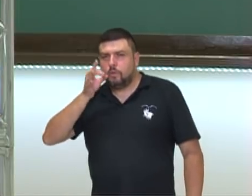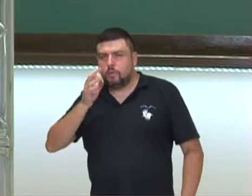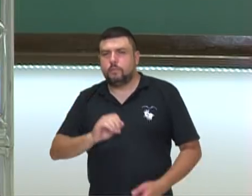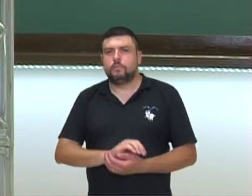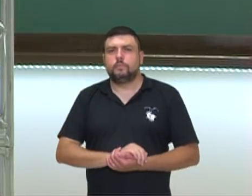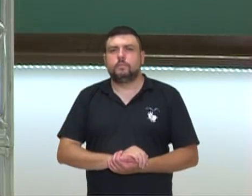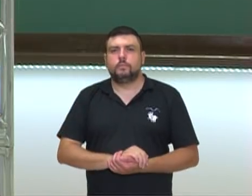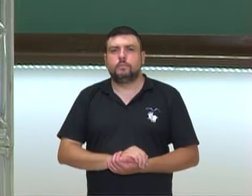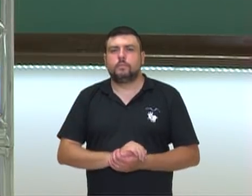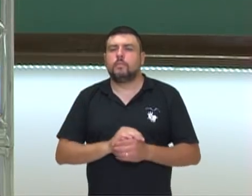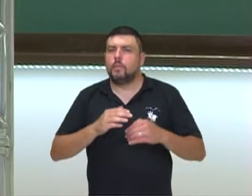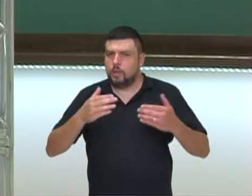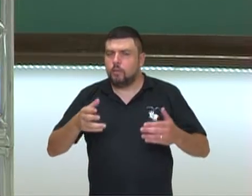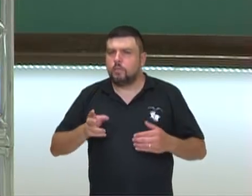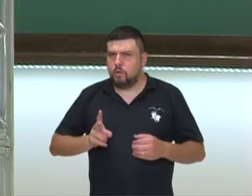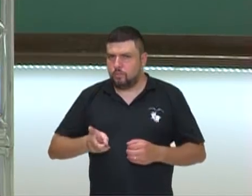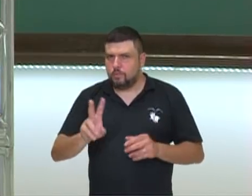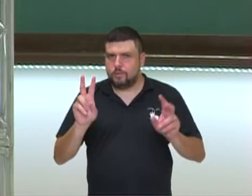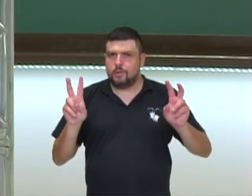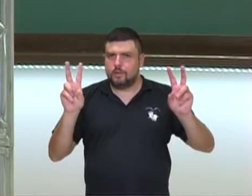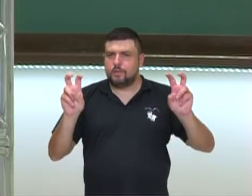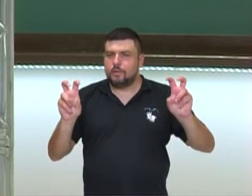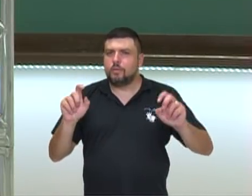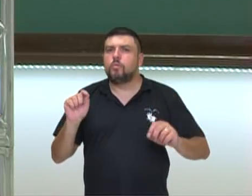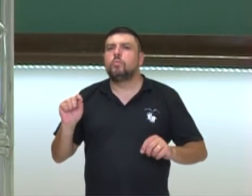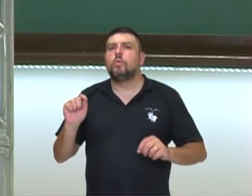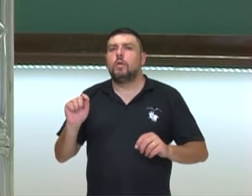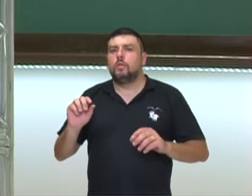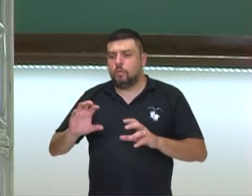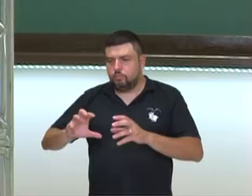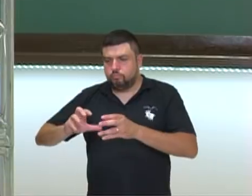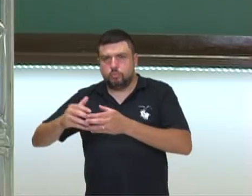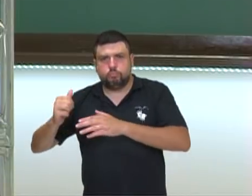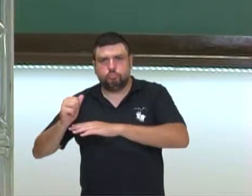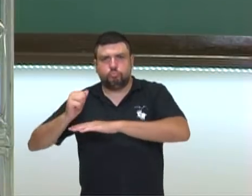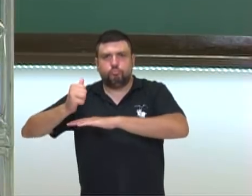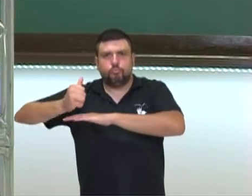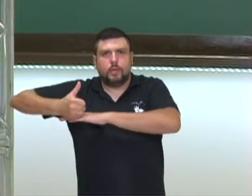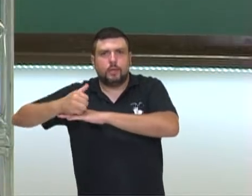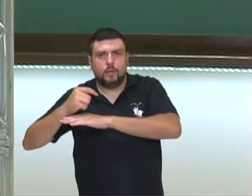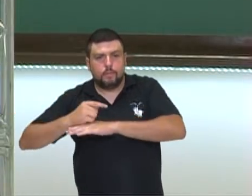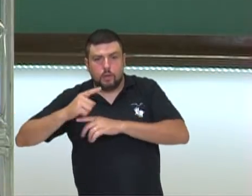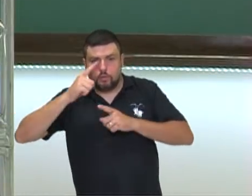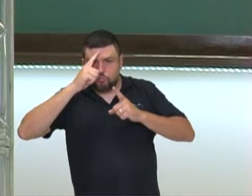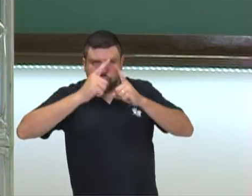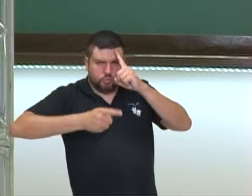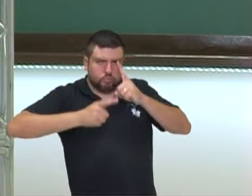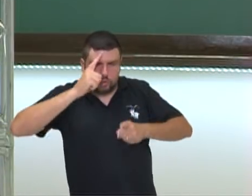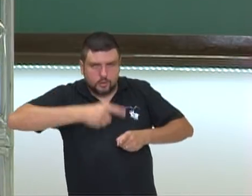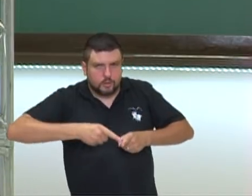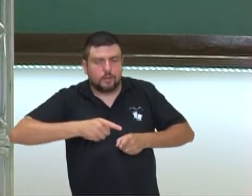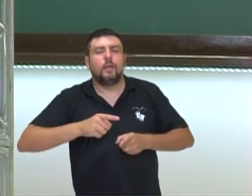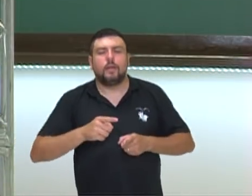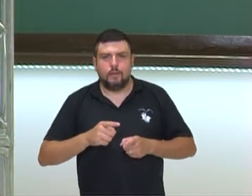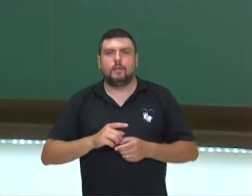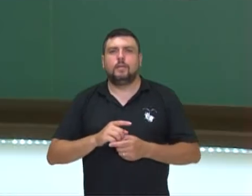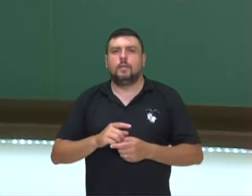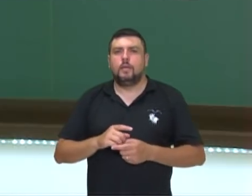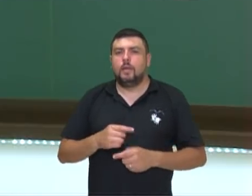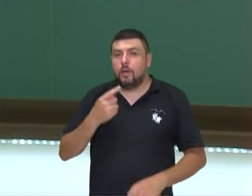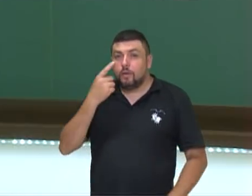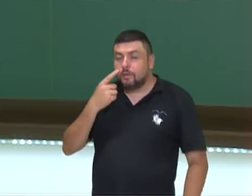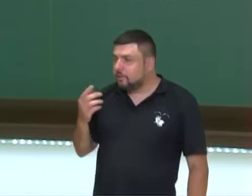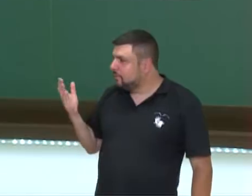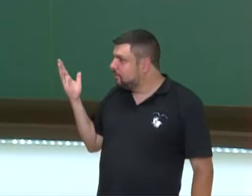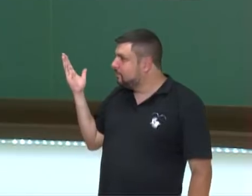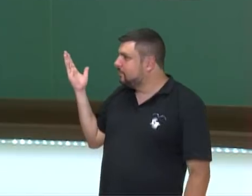para nós continuarmos esse assunto aí desse domínio econômico, principalmente dos cafeicultores, dos grandes fazendeiros na política, uma imagem que